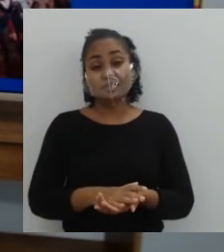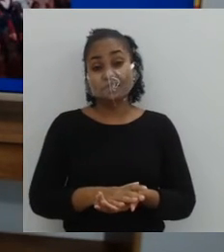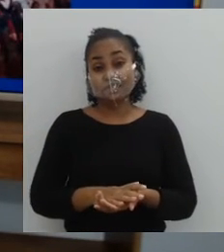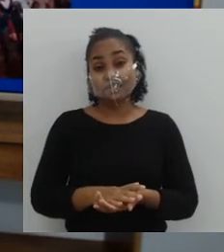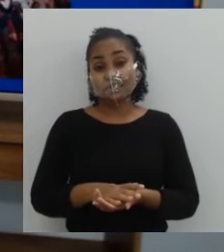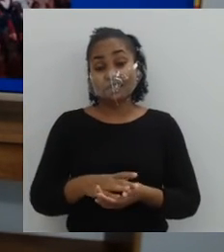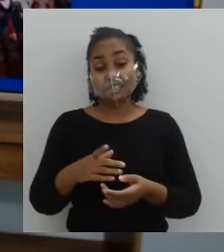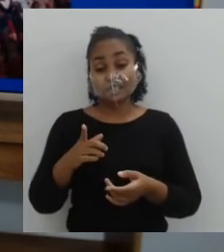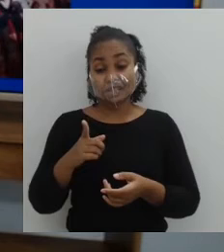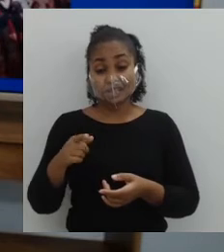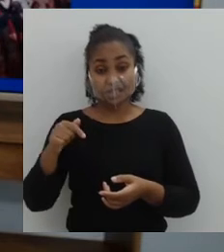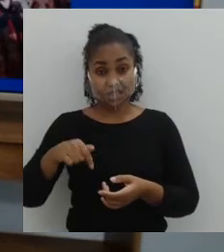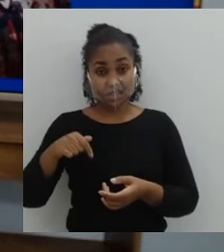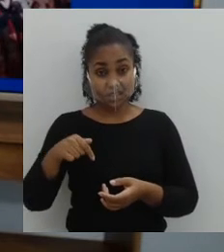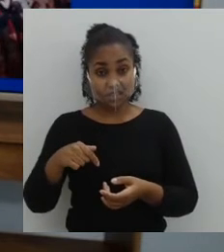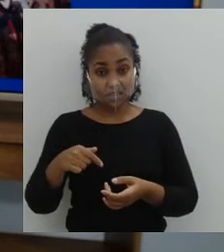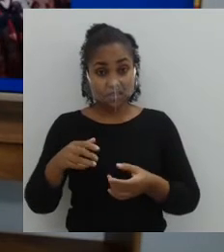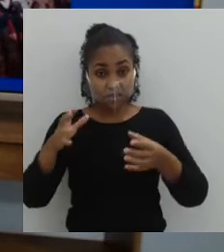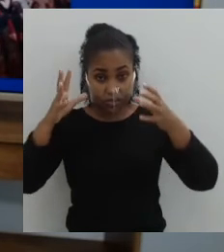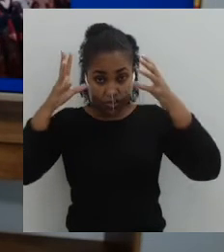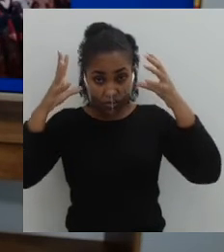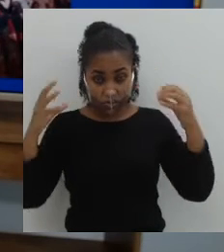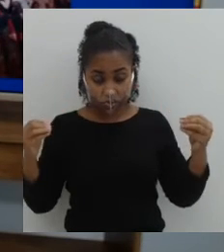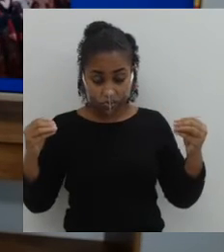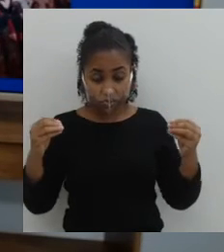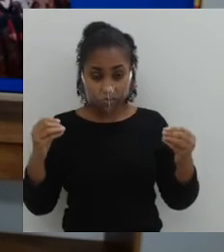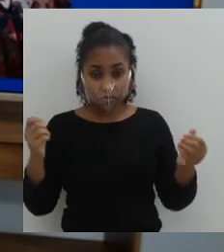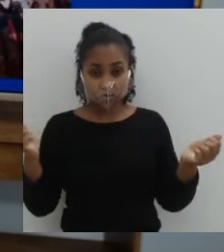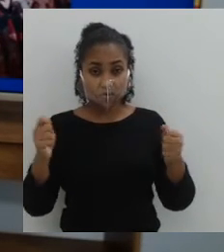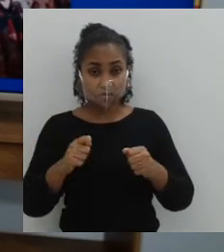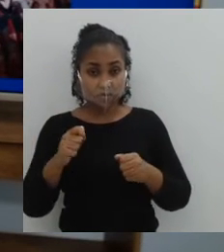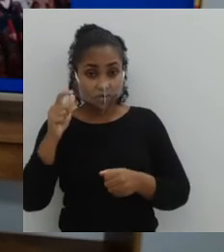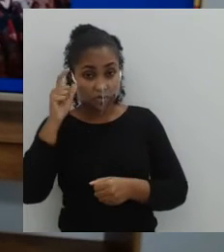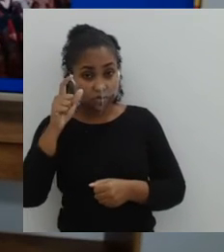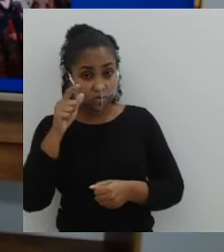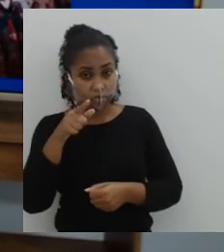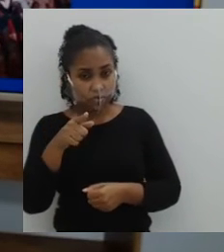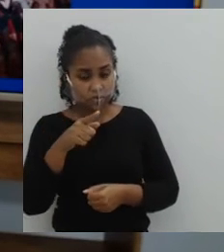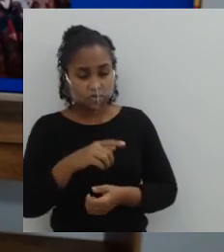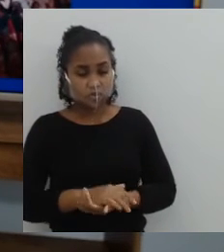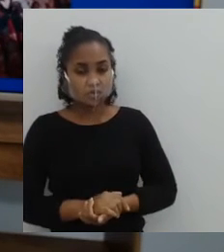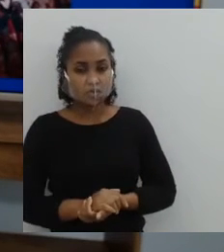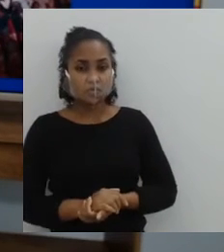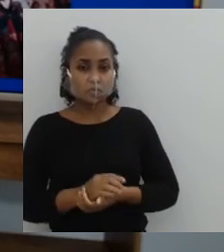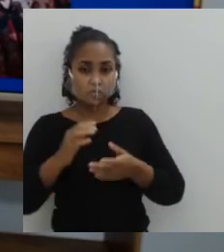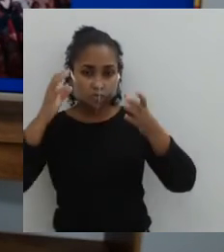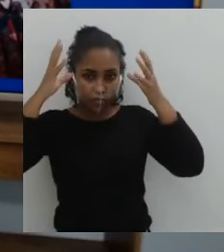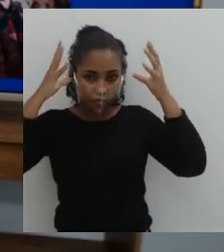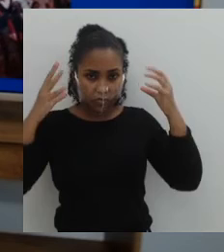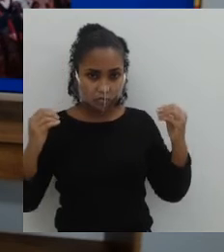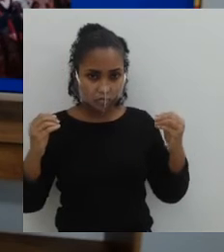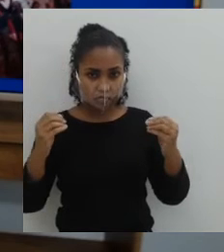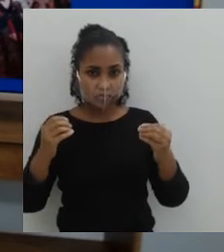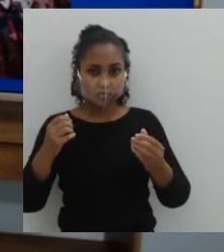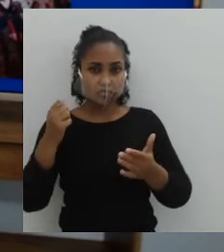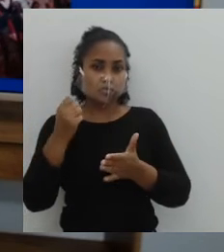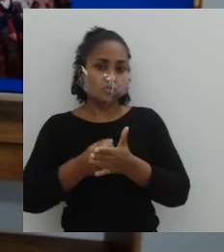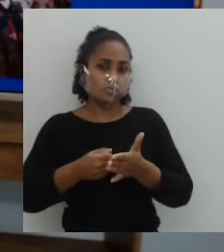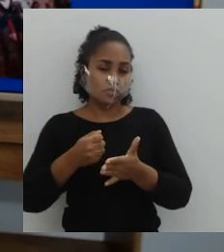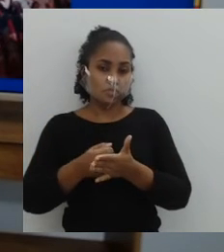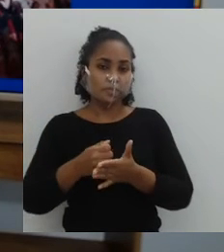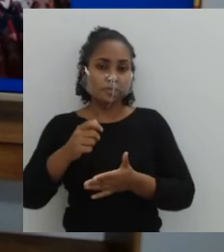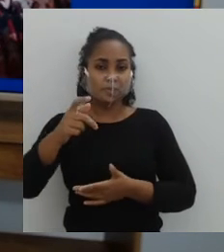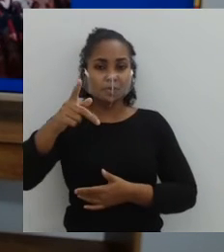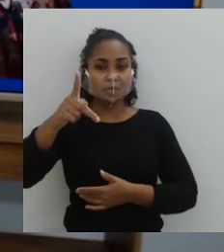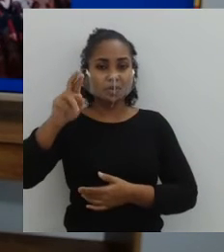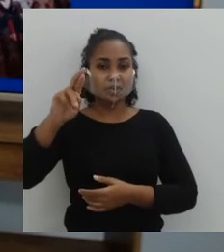No entanto, os holandeses, para curiosidade de vocês, os holandeses eles eram protestantes,